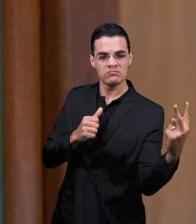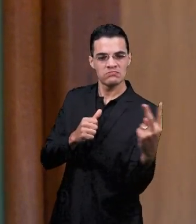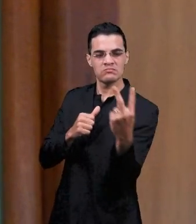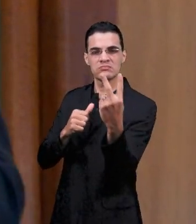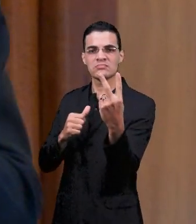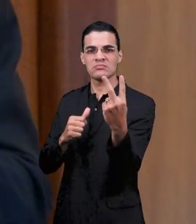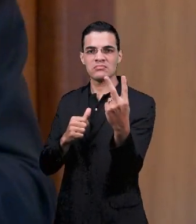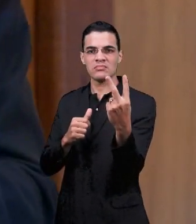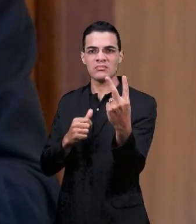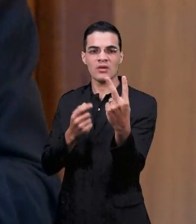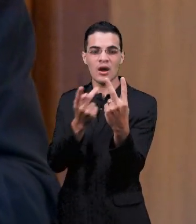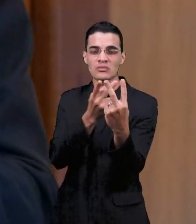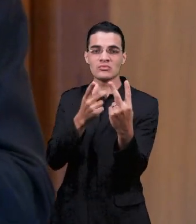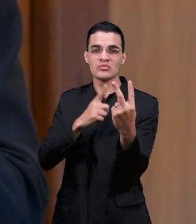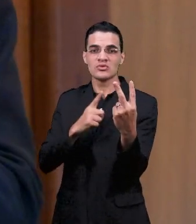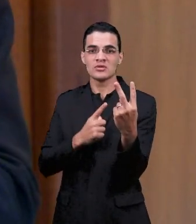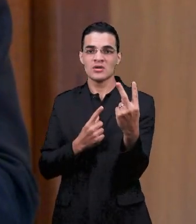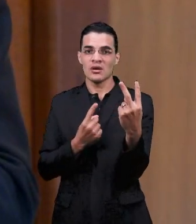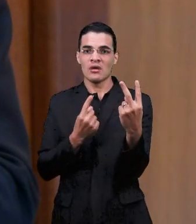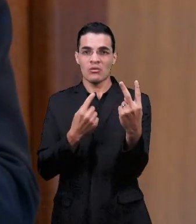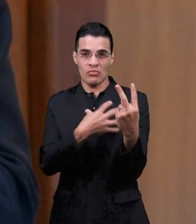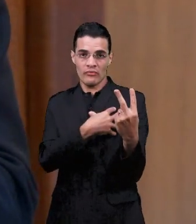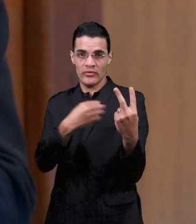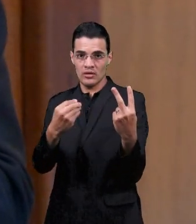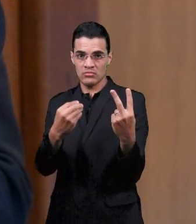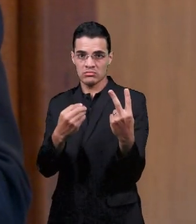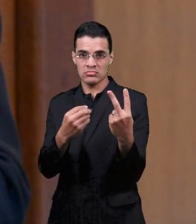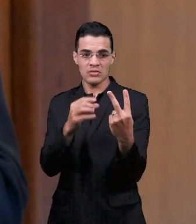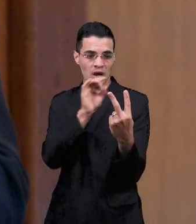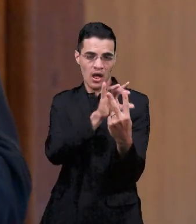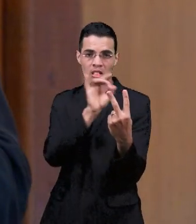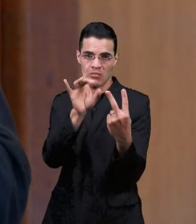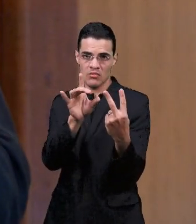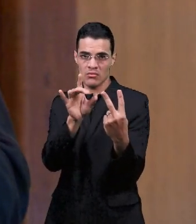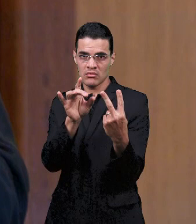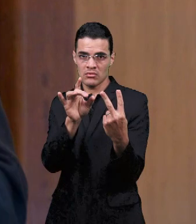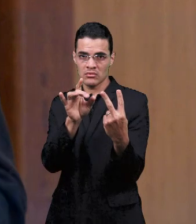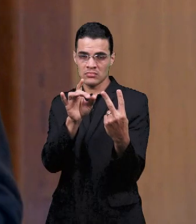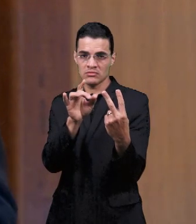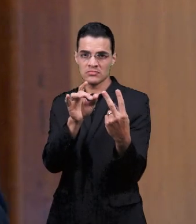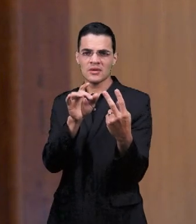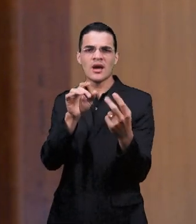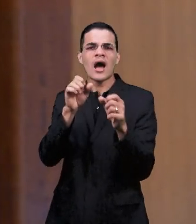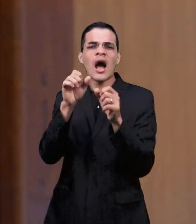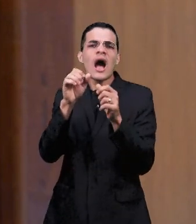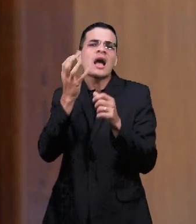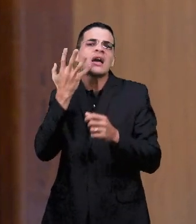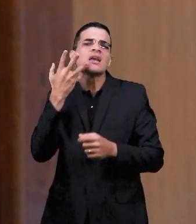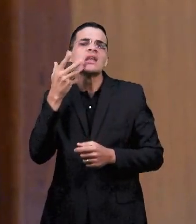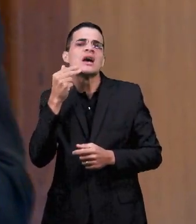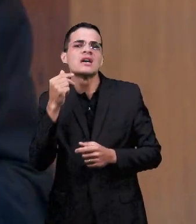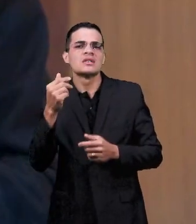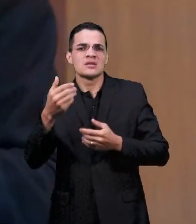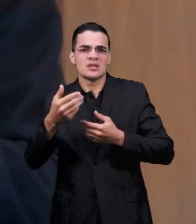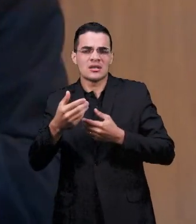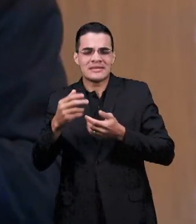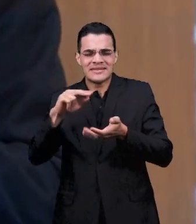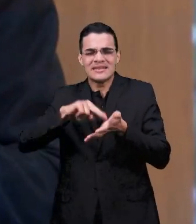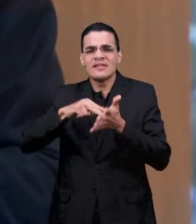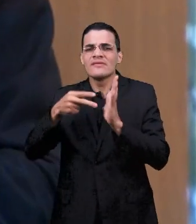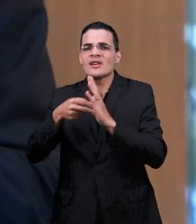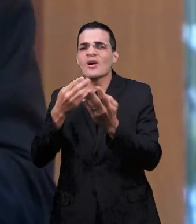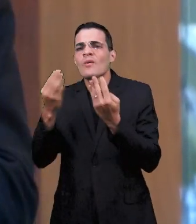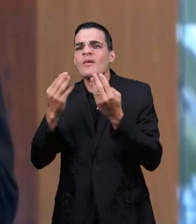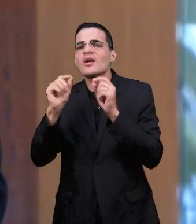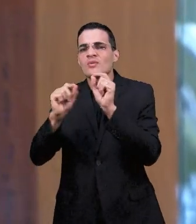Quando a criança nasce em um lar, não tem alegria maior. Não tem alegria. Veja quando alguém recebe a